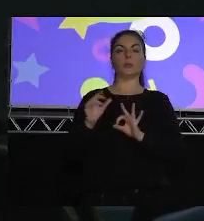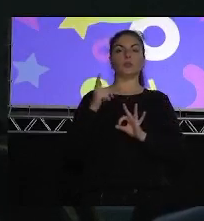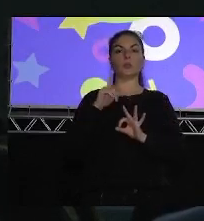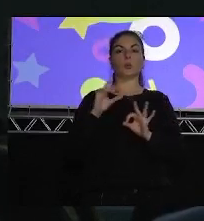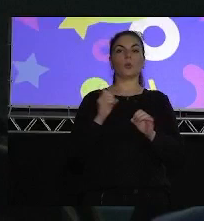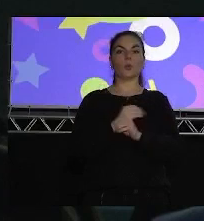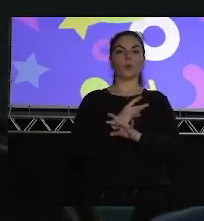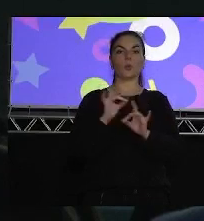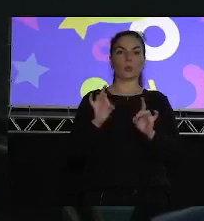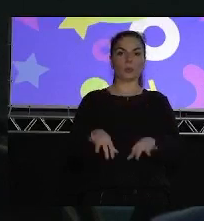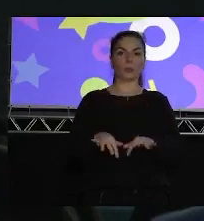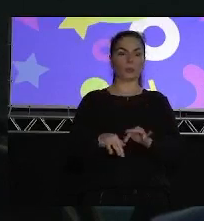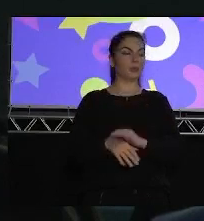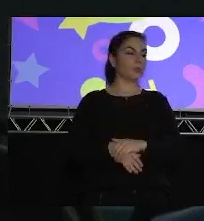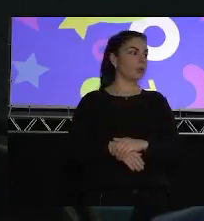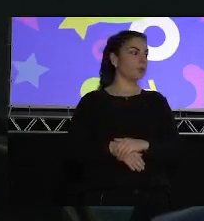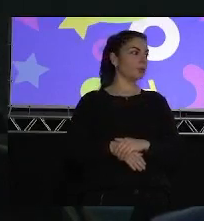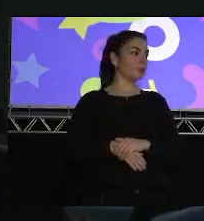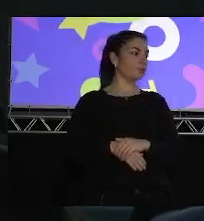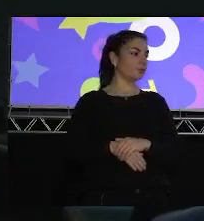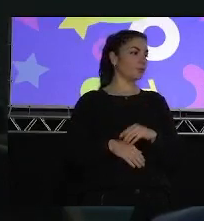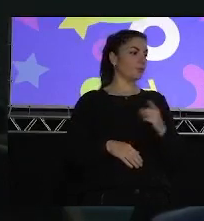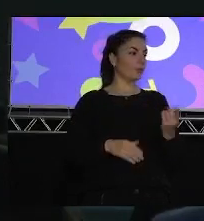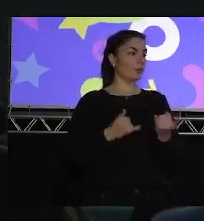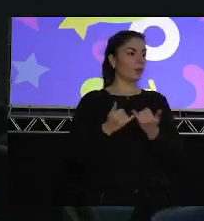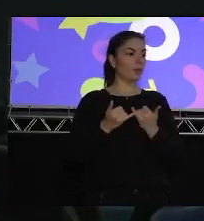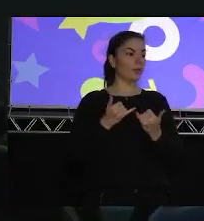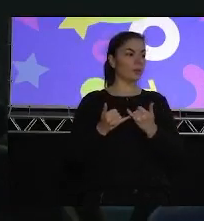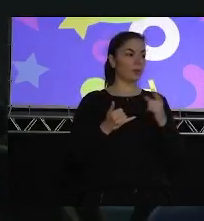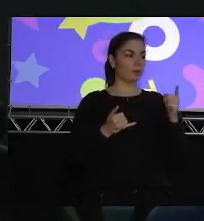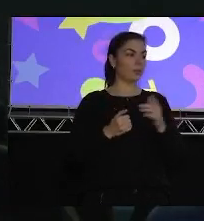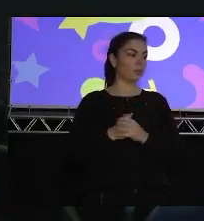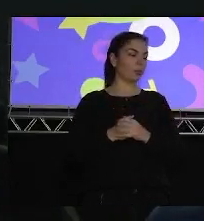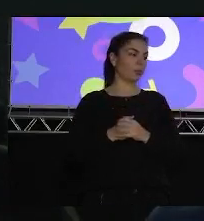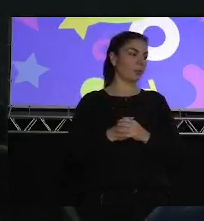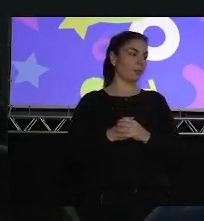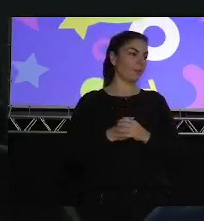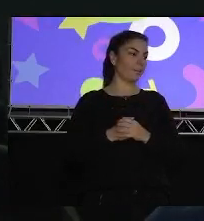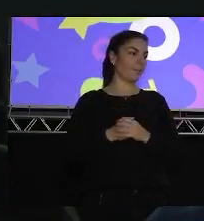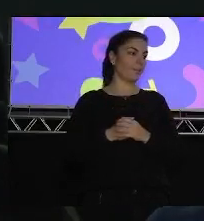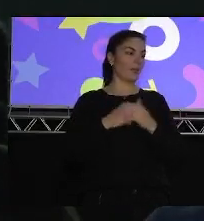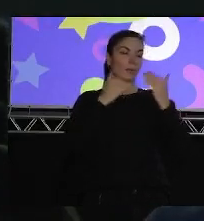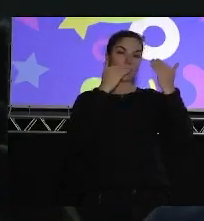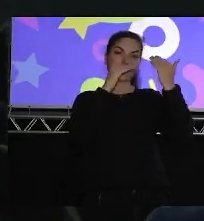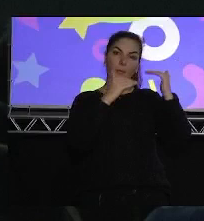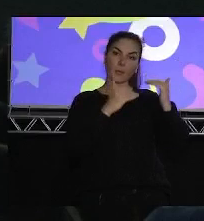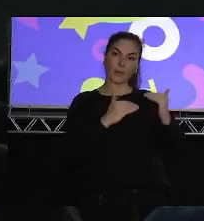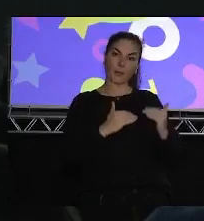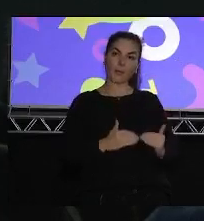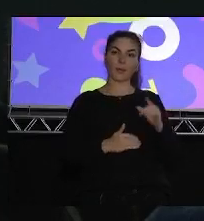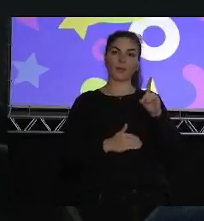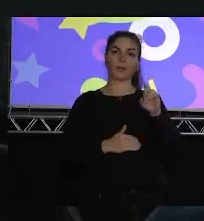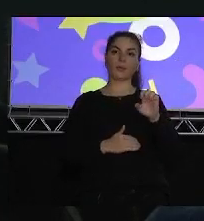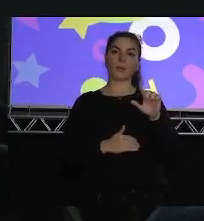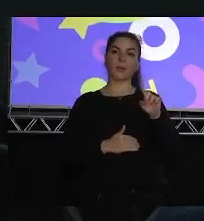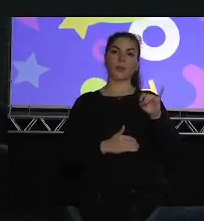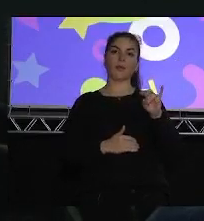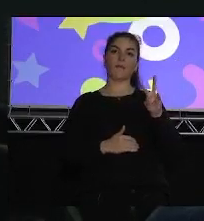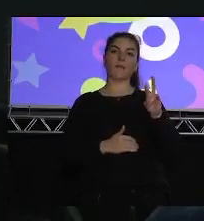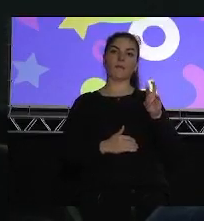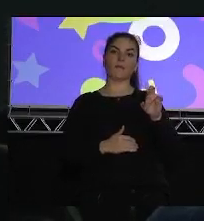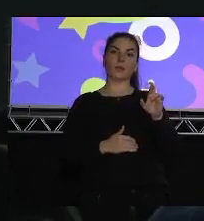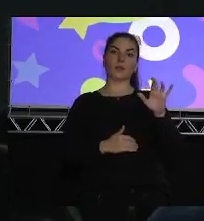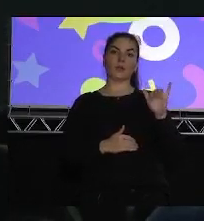processo. Então, aqui ó, eu tenho um exemplo de uma review. Então, a gente tem aqui, ó, tinha todos os deliveries que foram planejados, né, no início